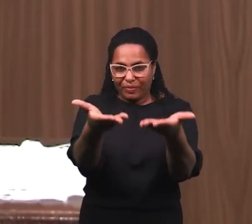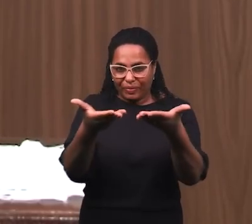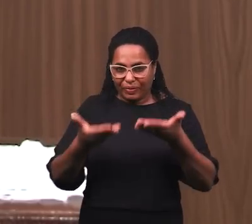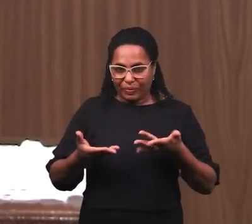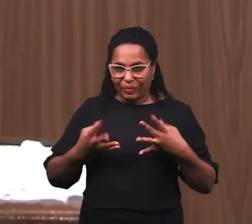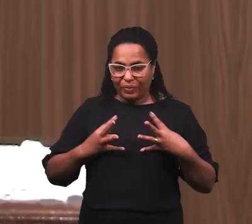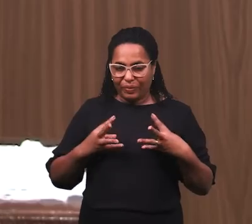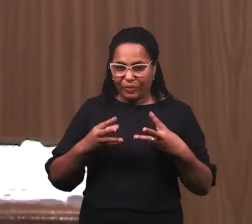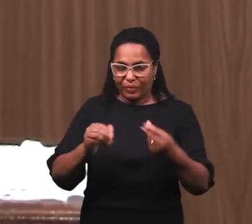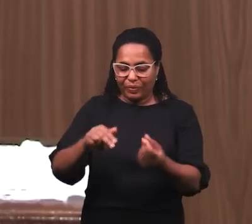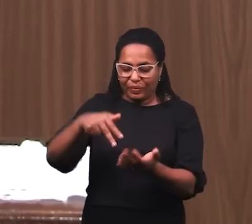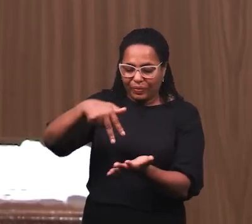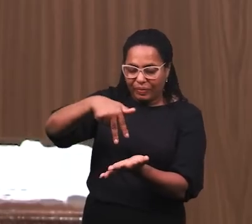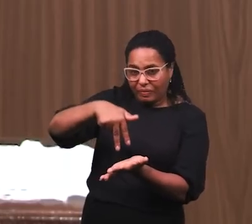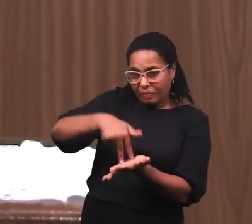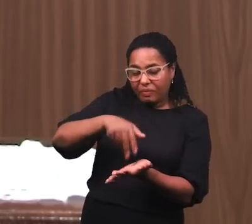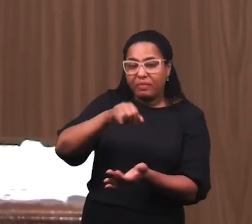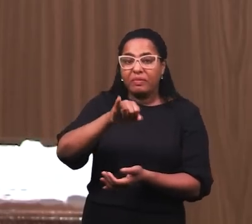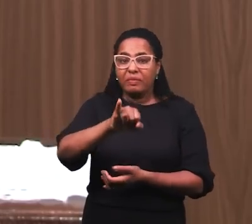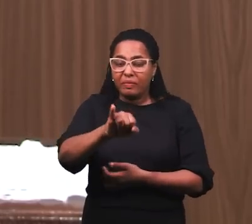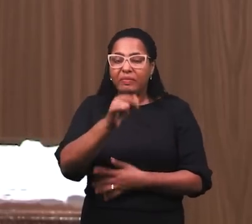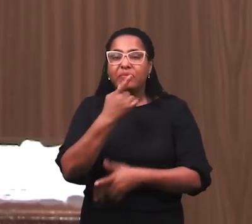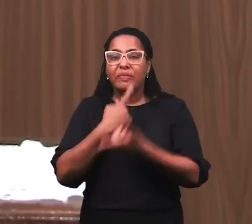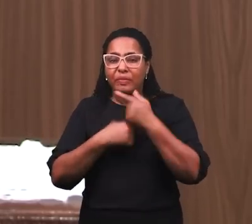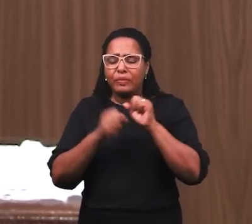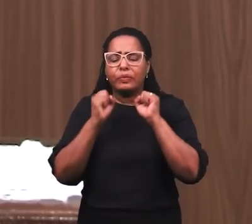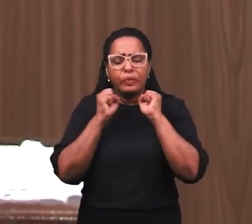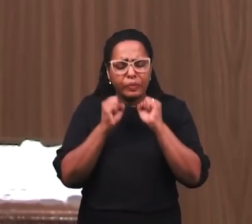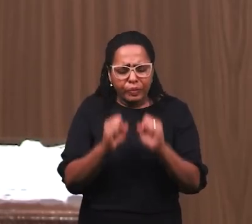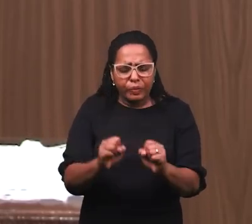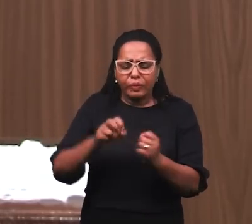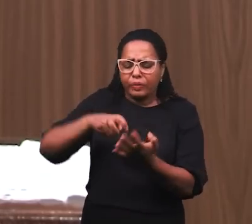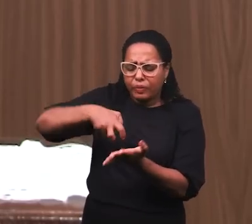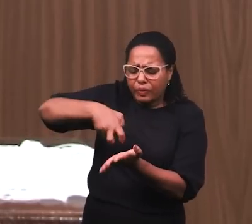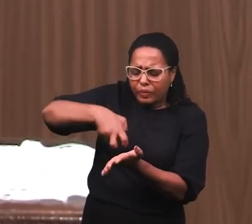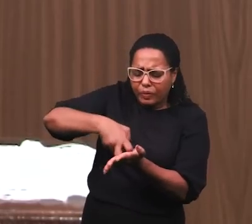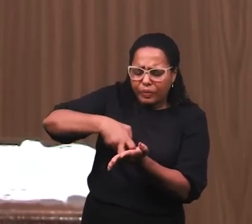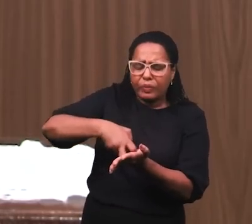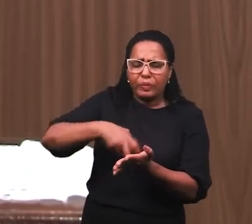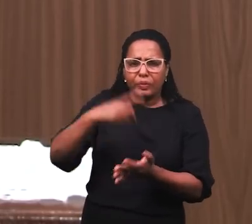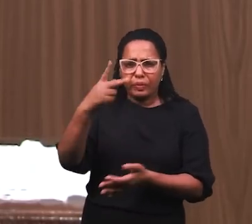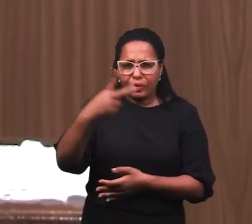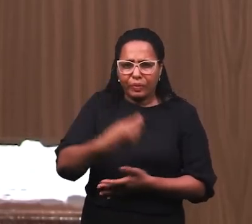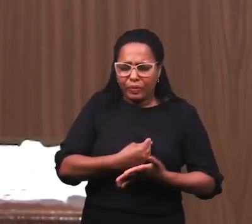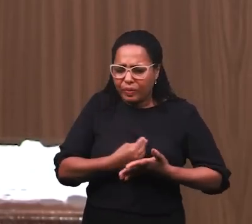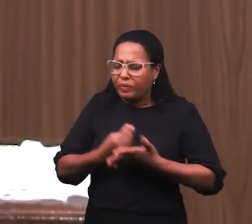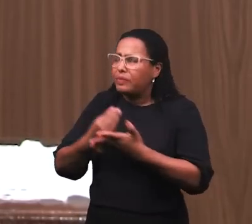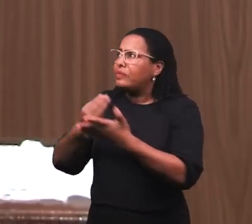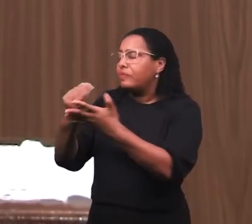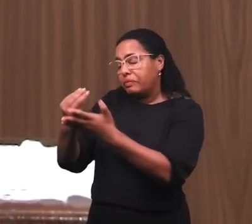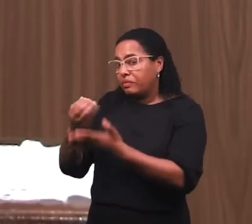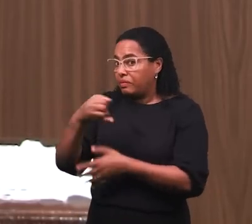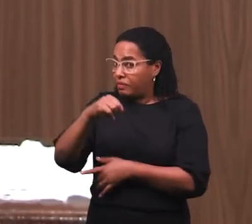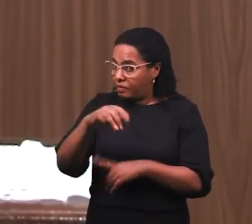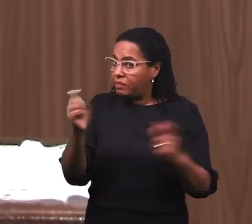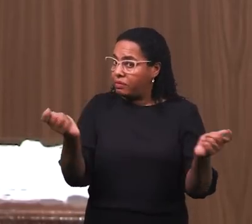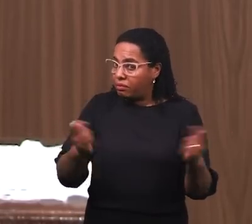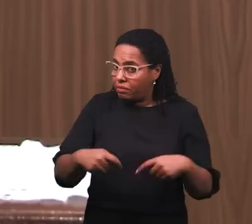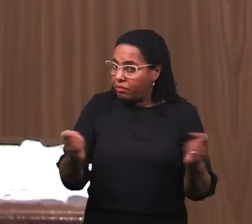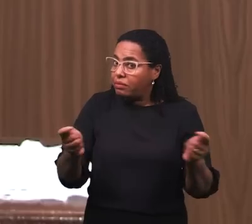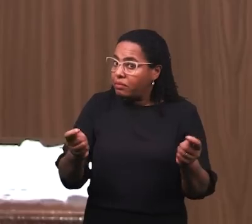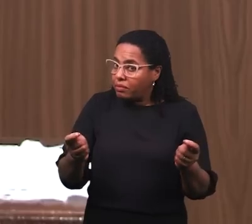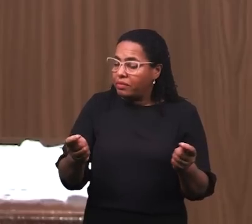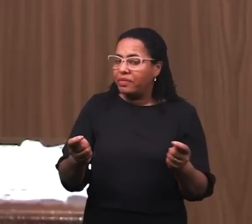convidamos a todos a estarmos de pé, aqueles que desejarem podem se ajoelhar, colocar a sua vida diante do Senhor, se for possível, onde você